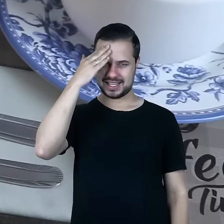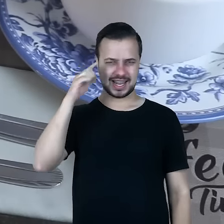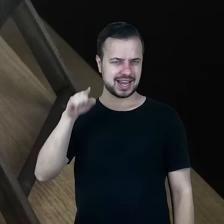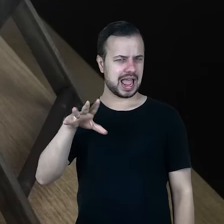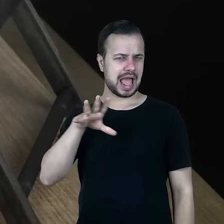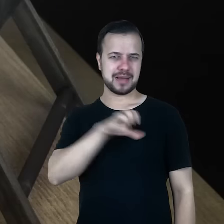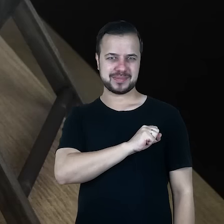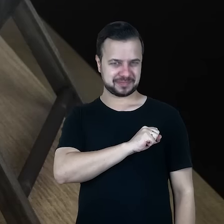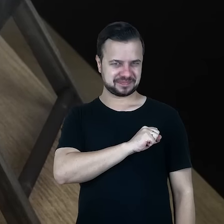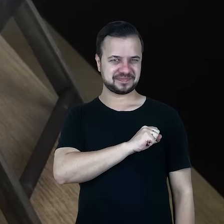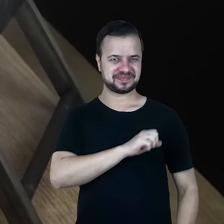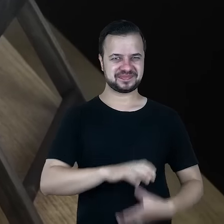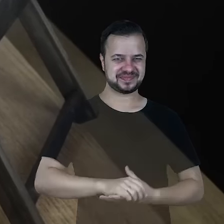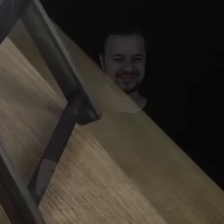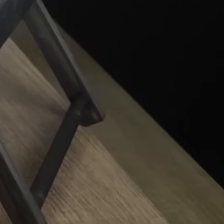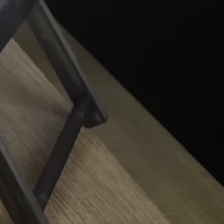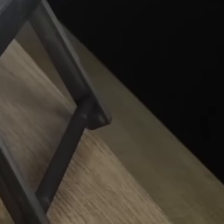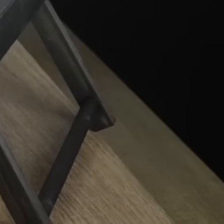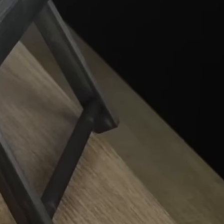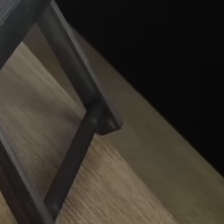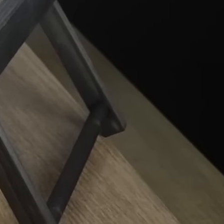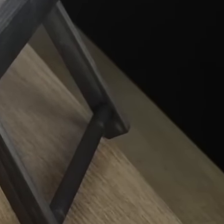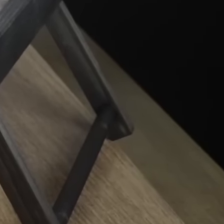vai amar esse mimo.